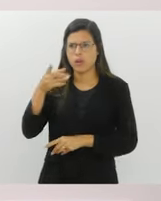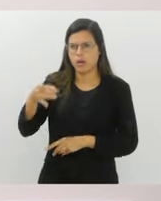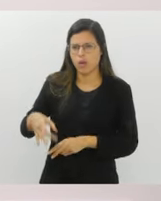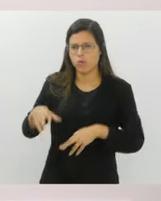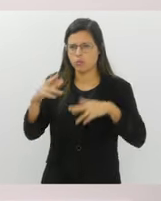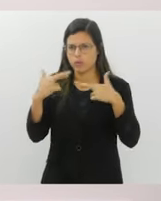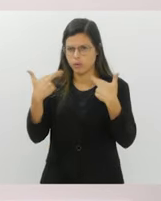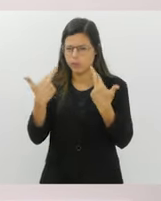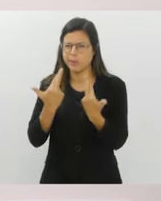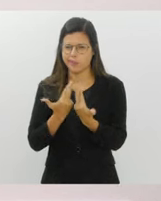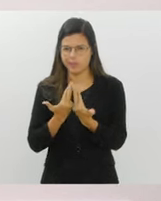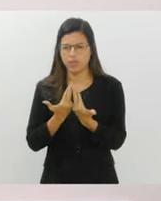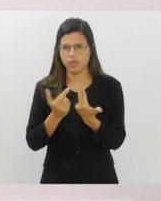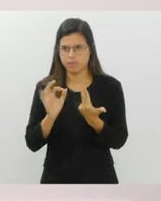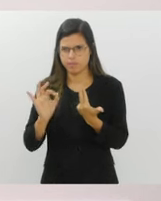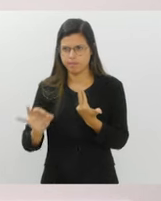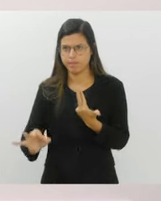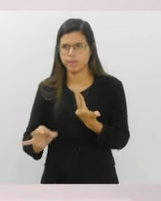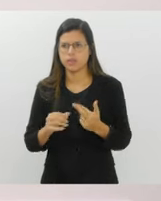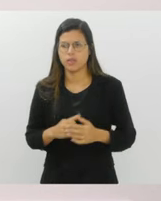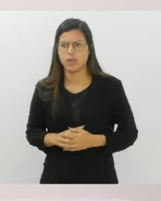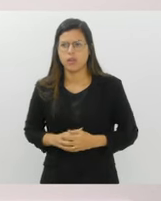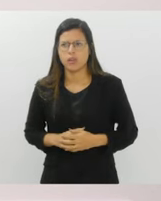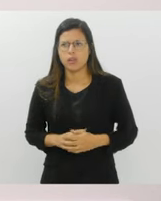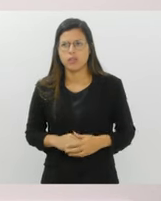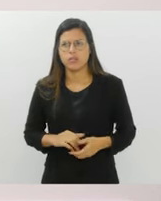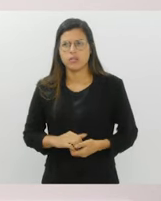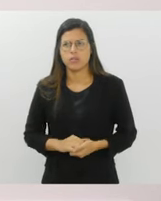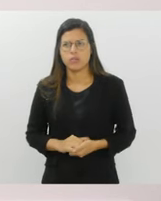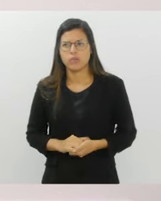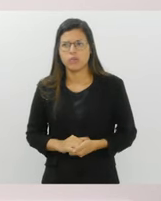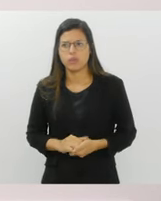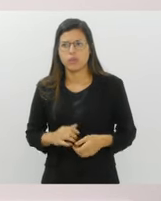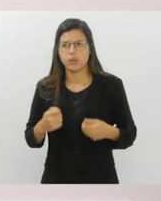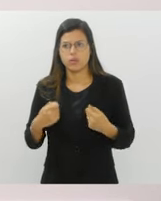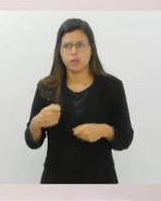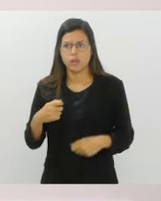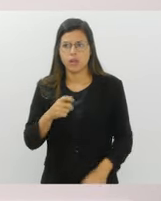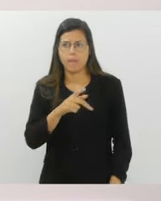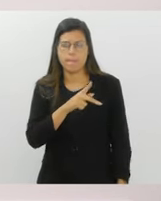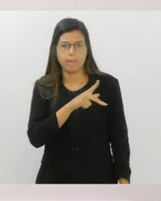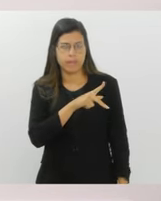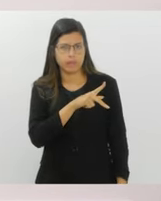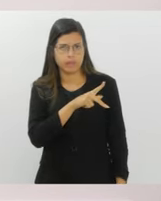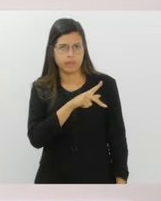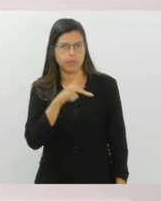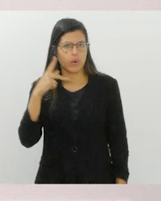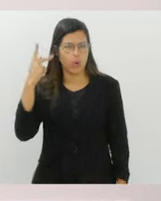frente. Ele envolve, inicialmente, a PGE e a Secretaria.